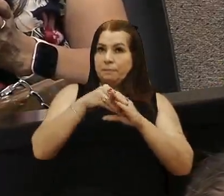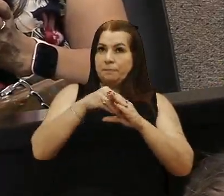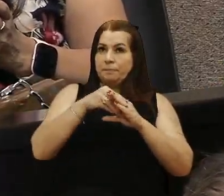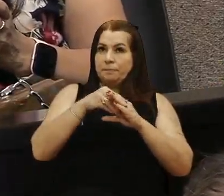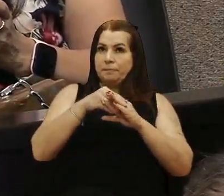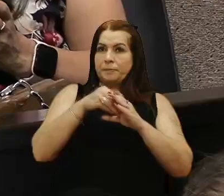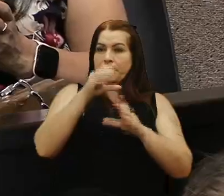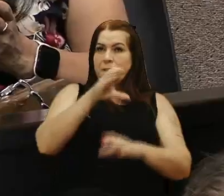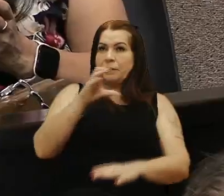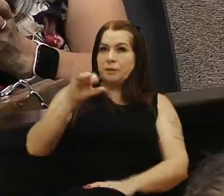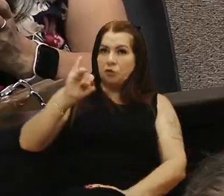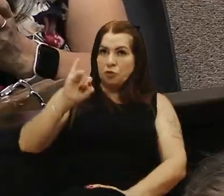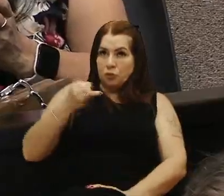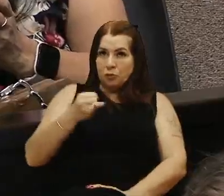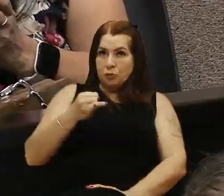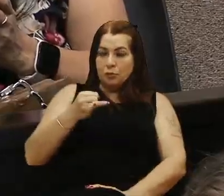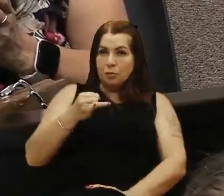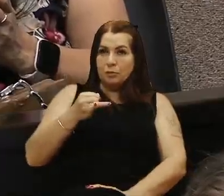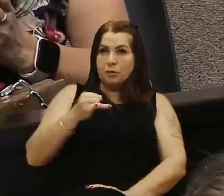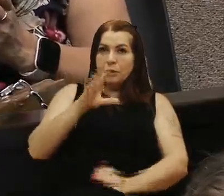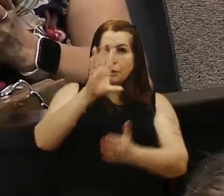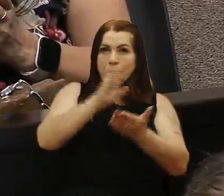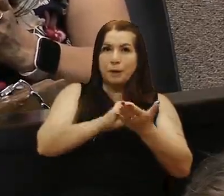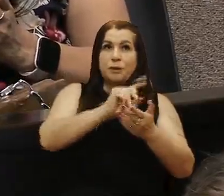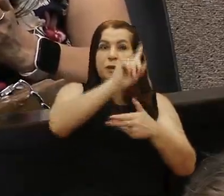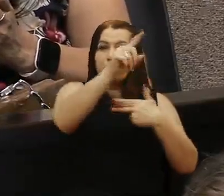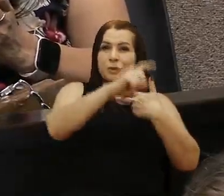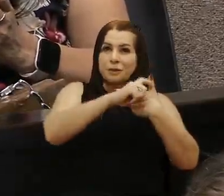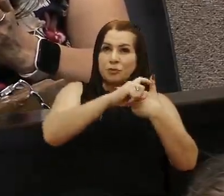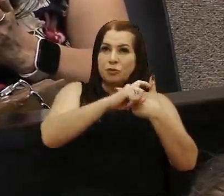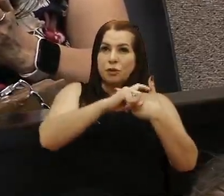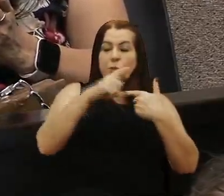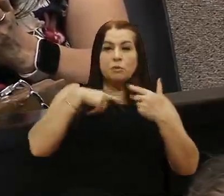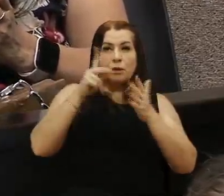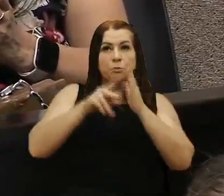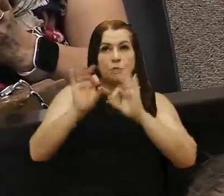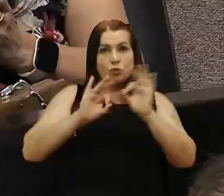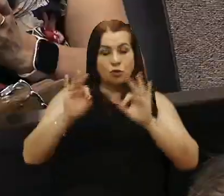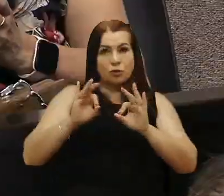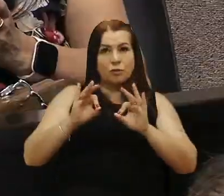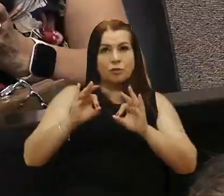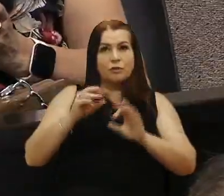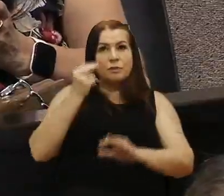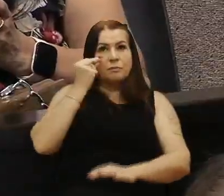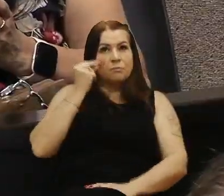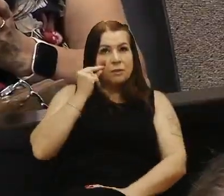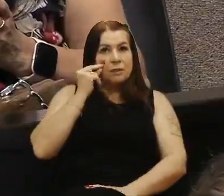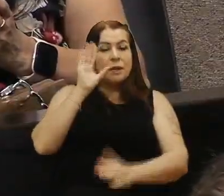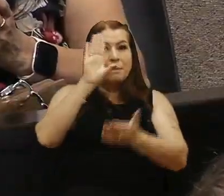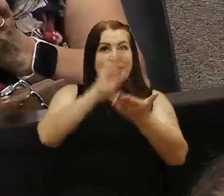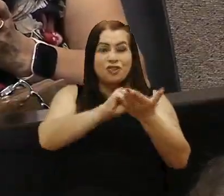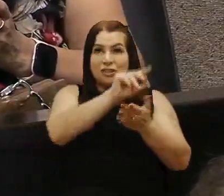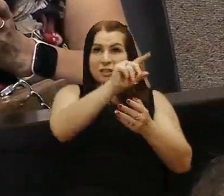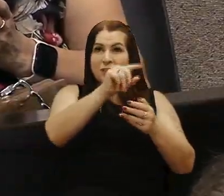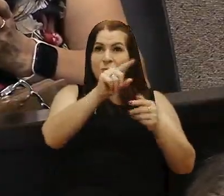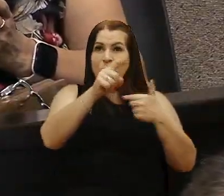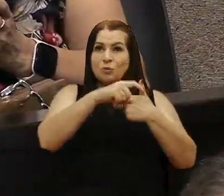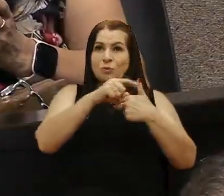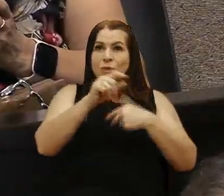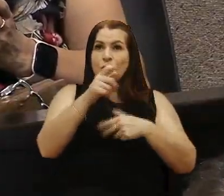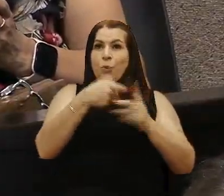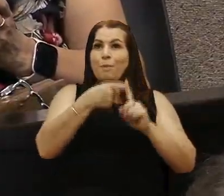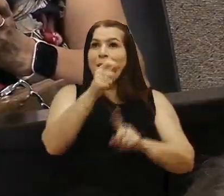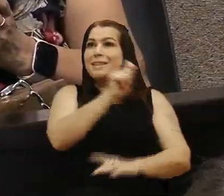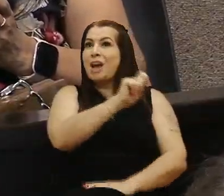da CCJ que baixam para o Executivo. Eu tenho um projeto, vereador Libardi, baixado para o Executivo desde